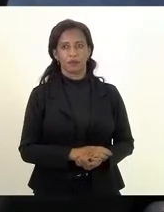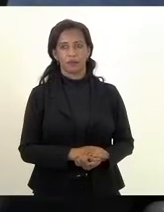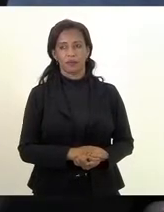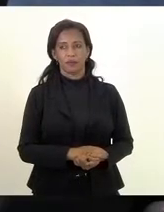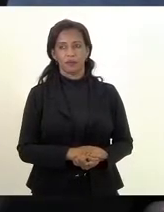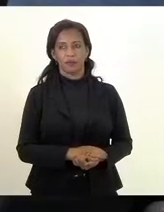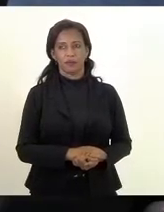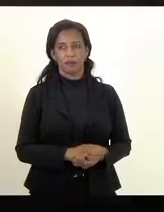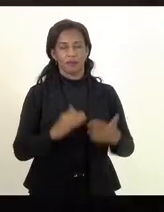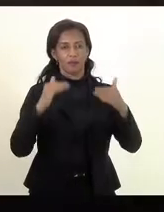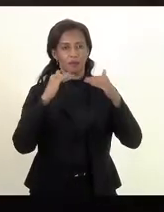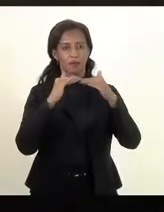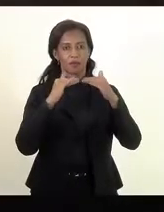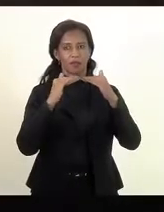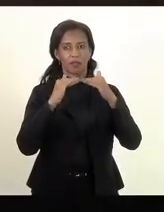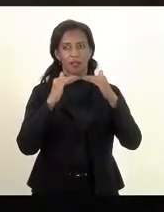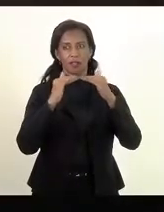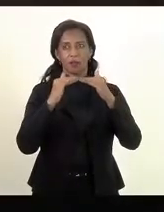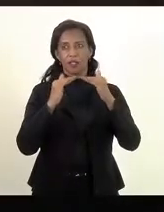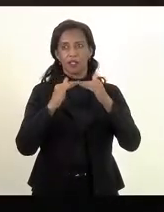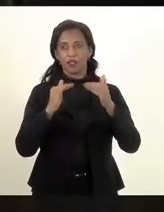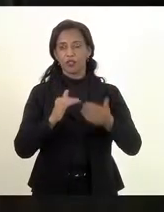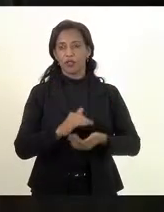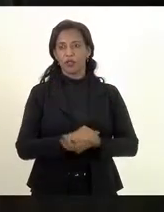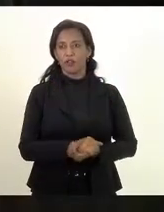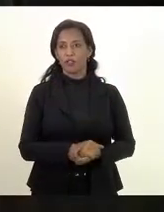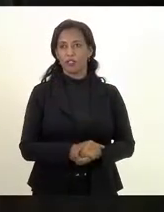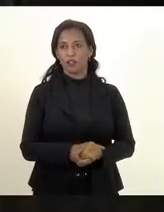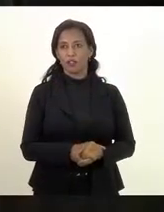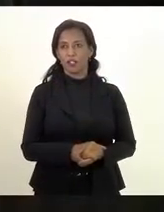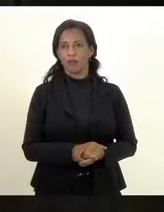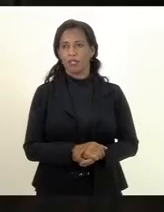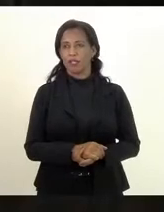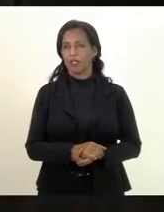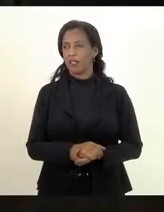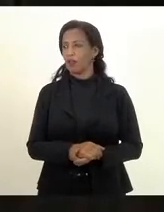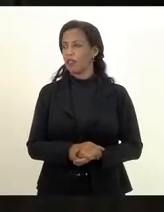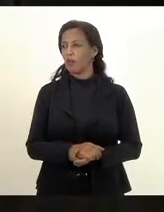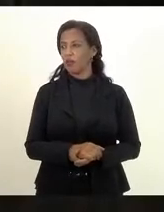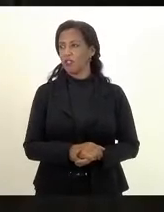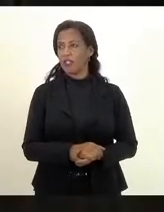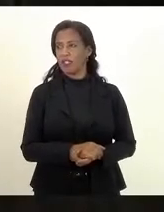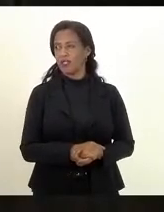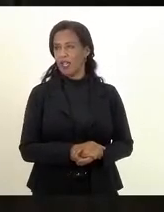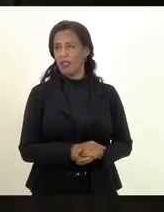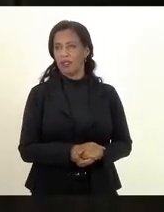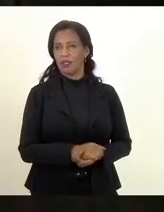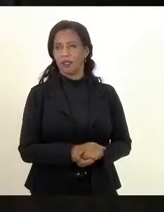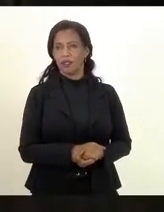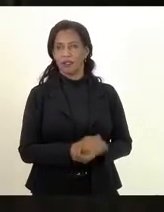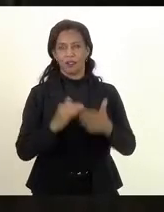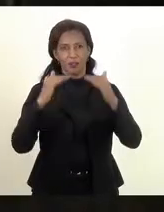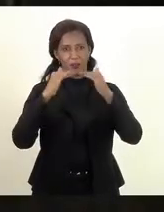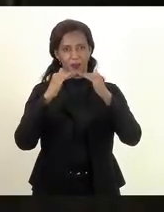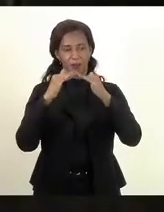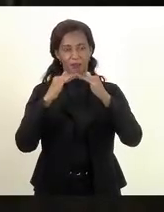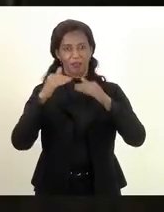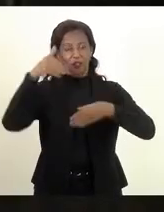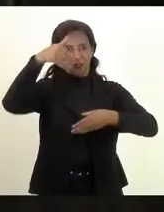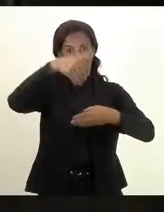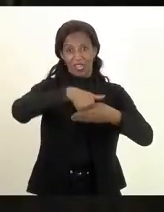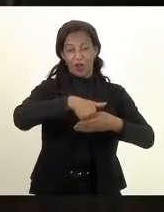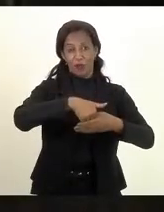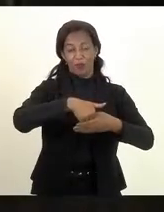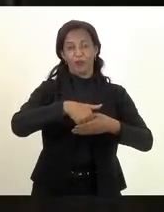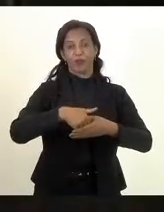O parecer é favorável, presidente. com os pareceres emitidos em votação, o